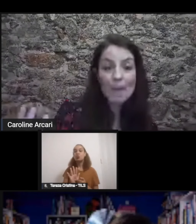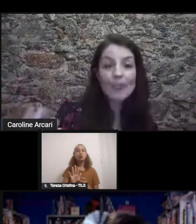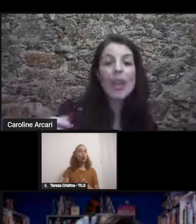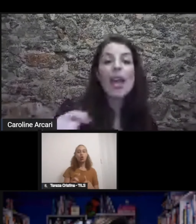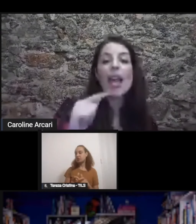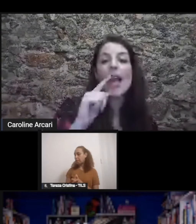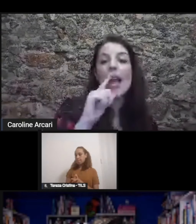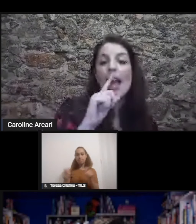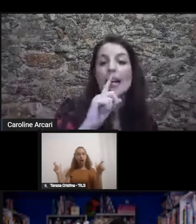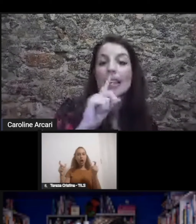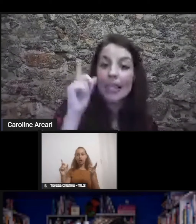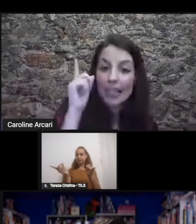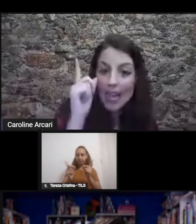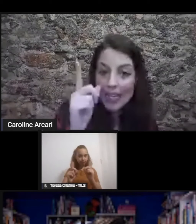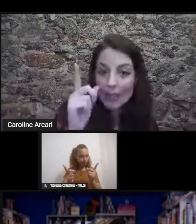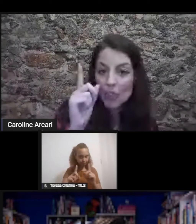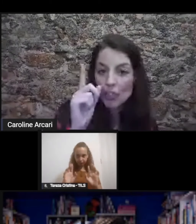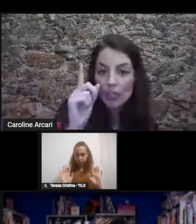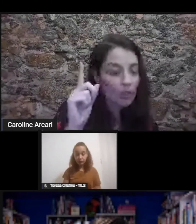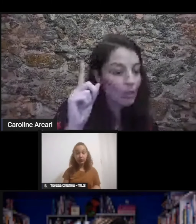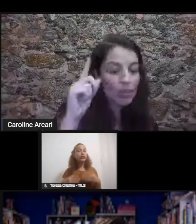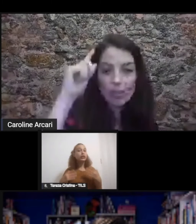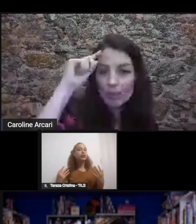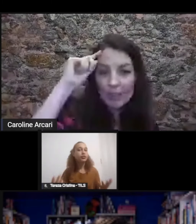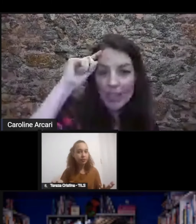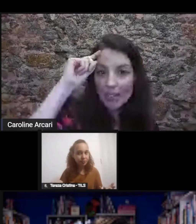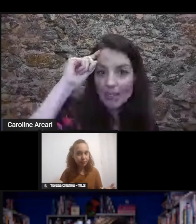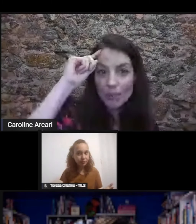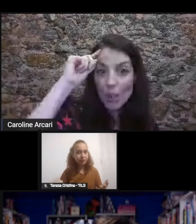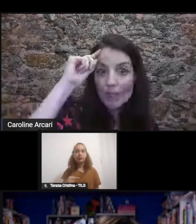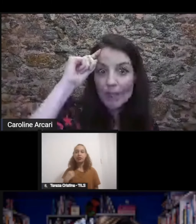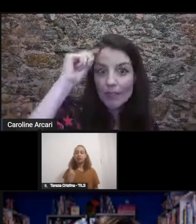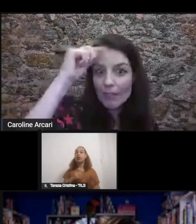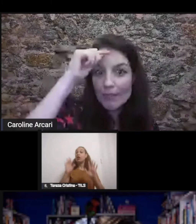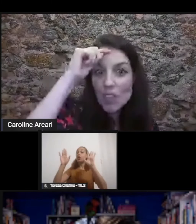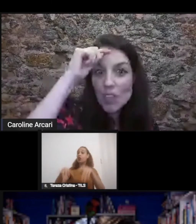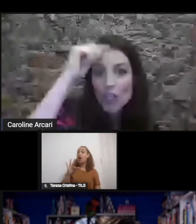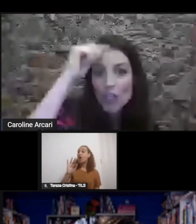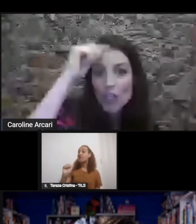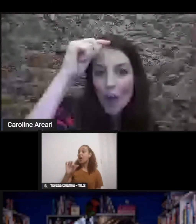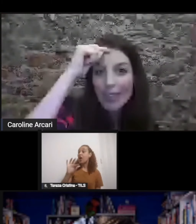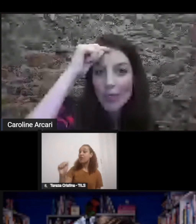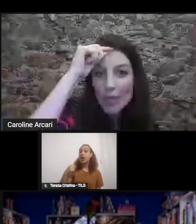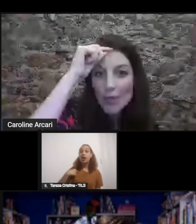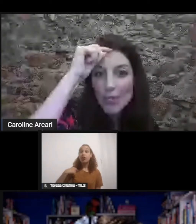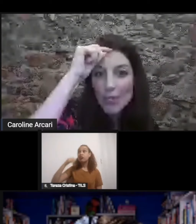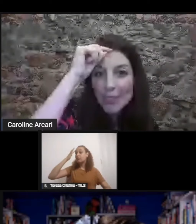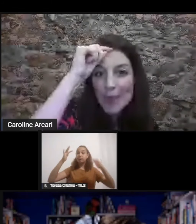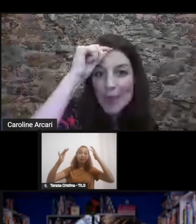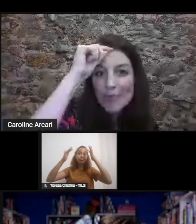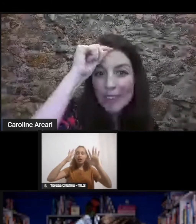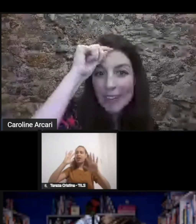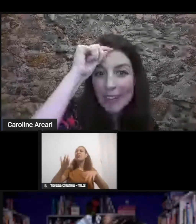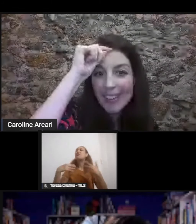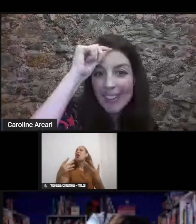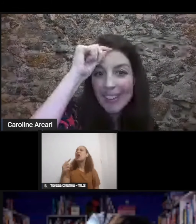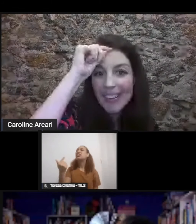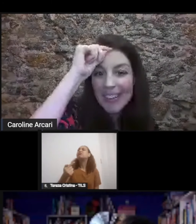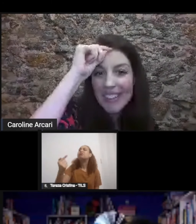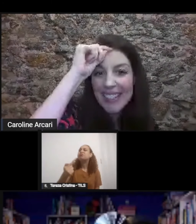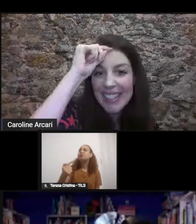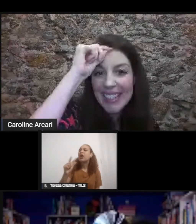tá? E aí, pra gente... Ô, Fafá, tô aqui, viajei legal aqui. Qual que era o sétimo mesmo?